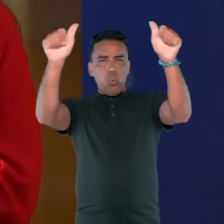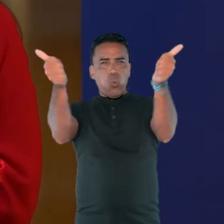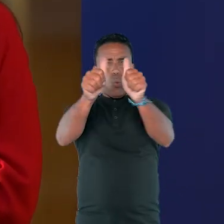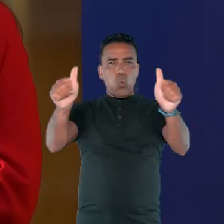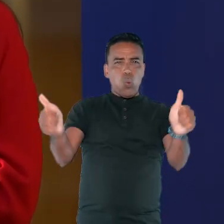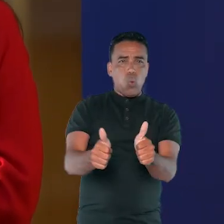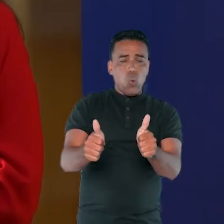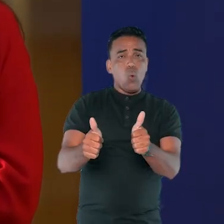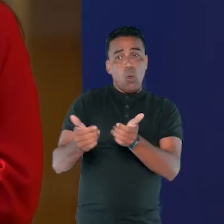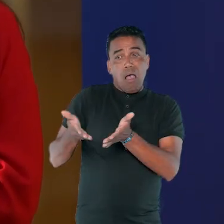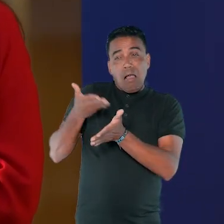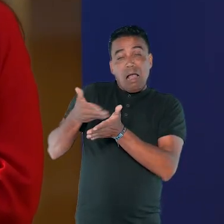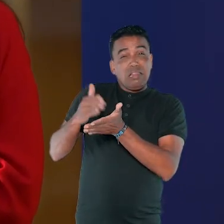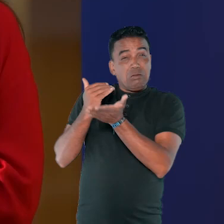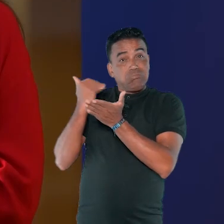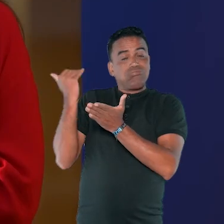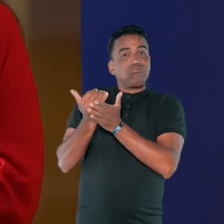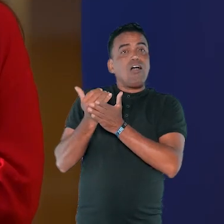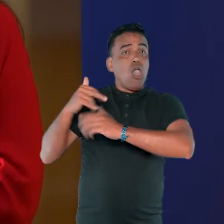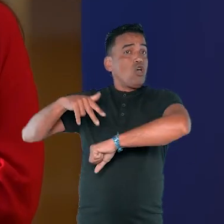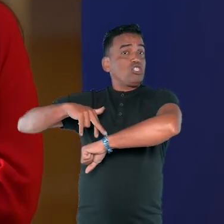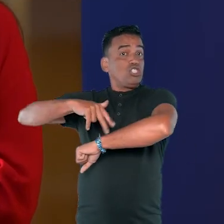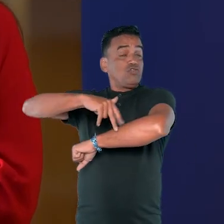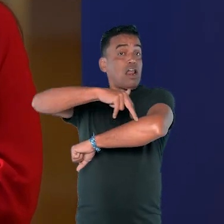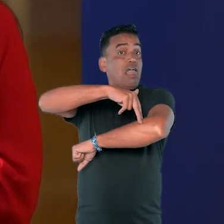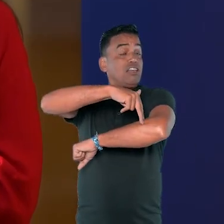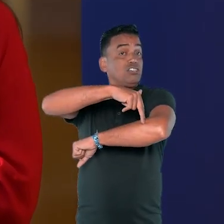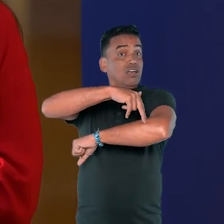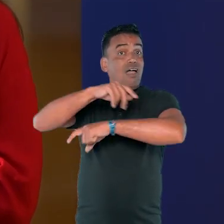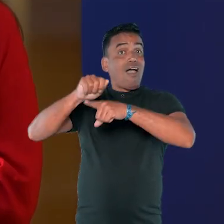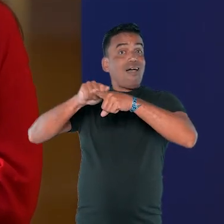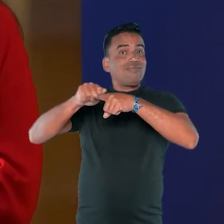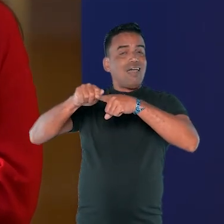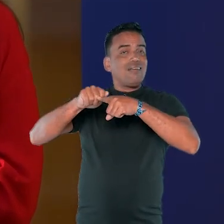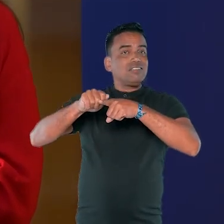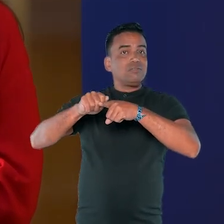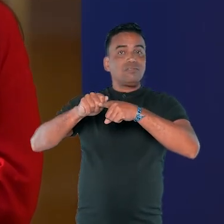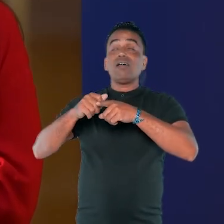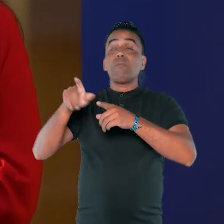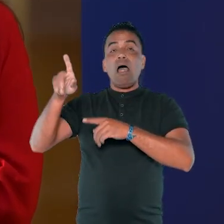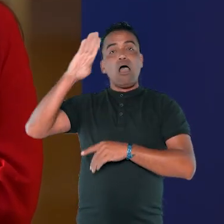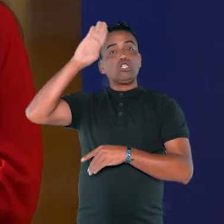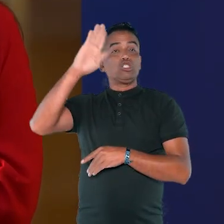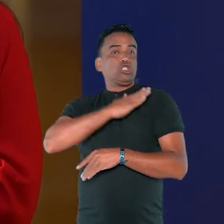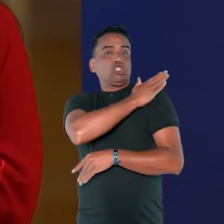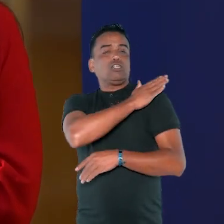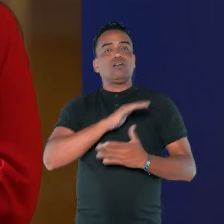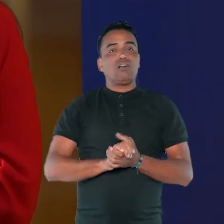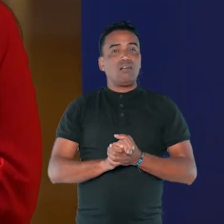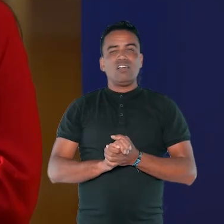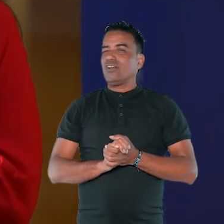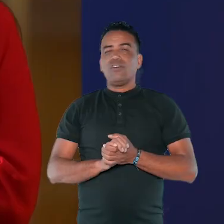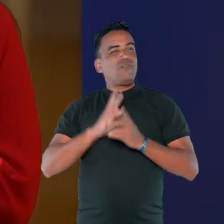caderno avante e desfilei de tênis para o ditador. Vinha de um berço esplêndido para um futuro